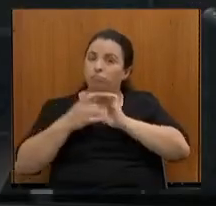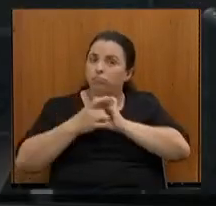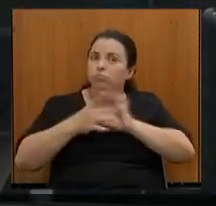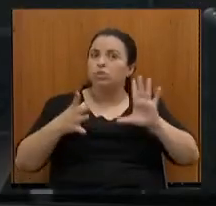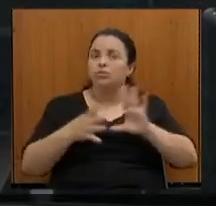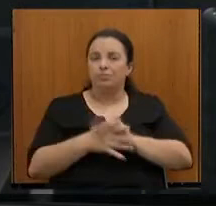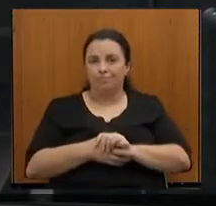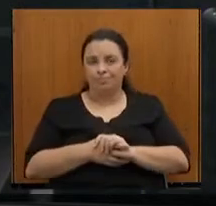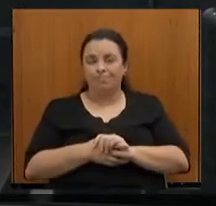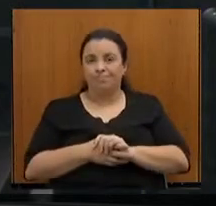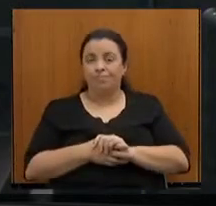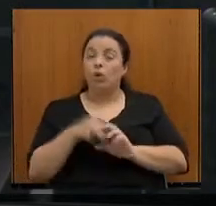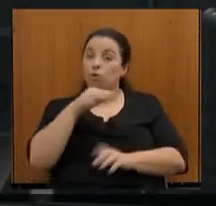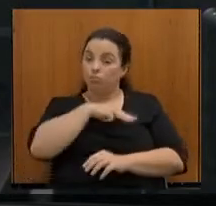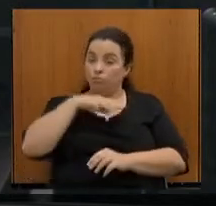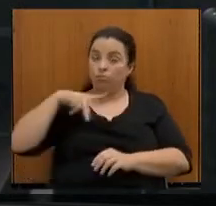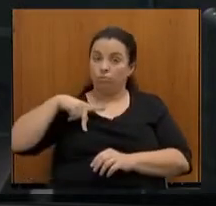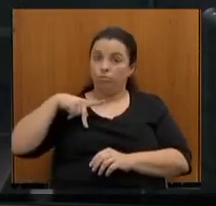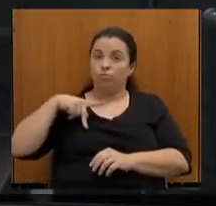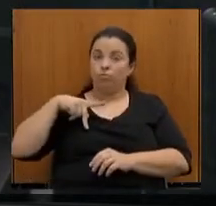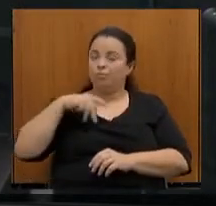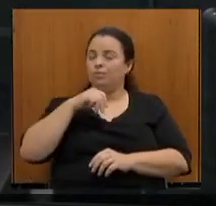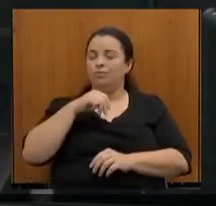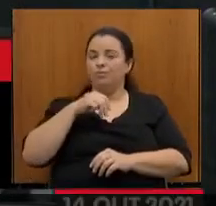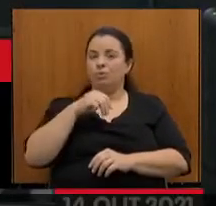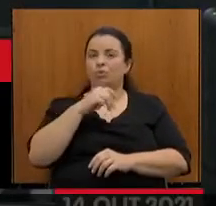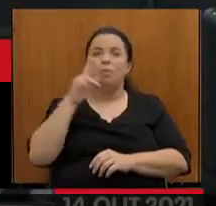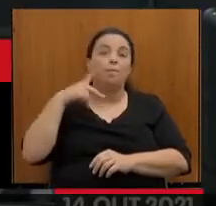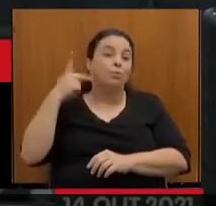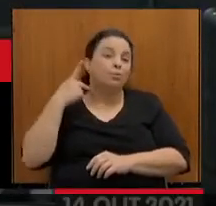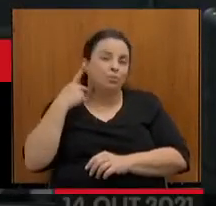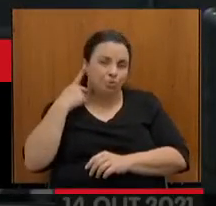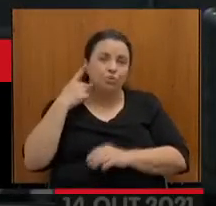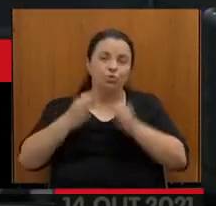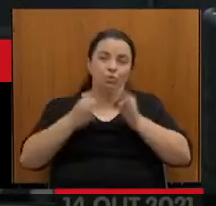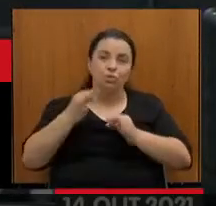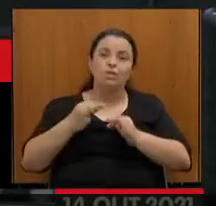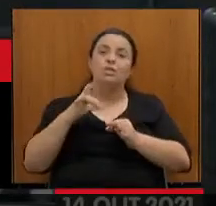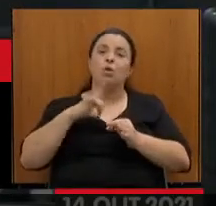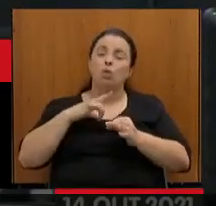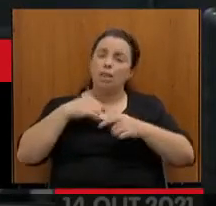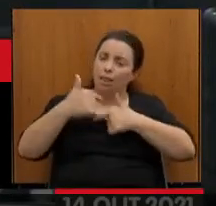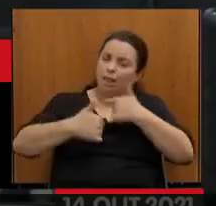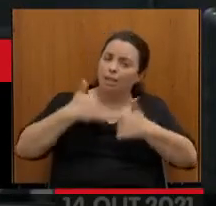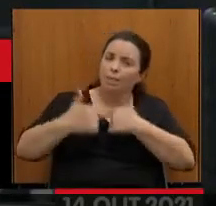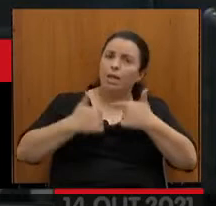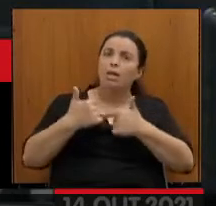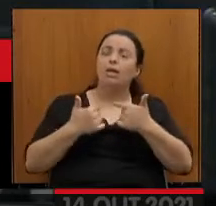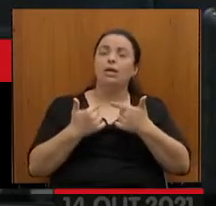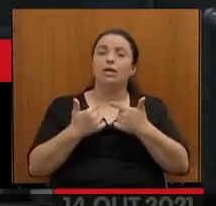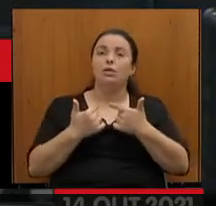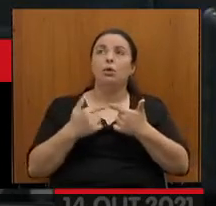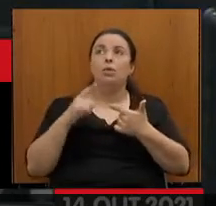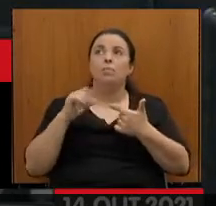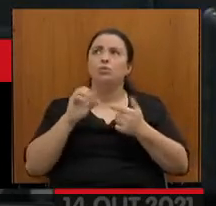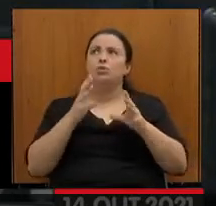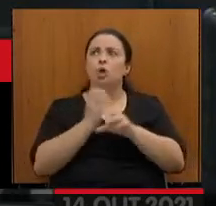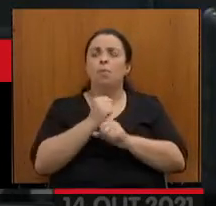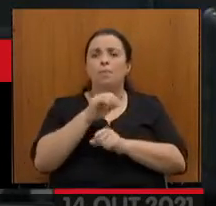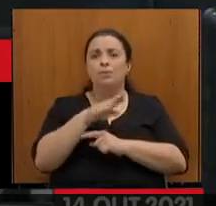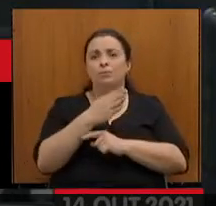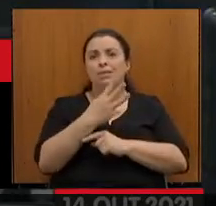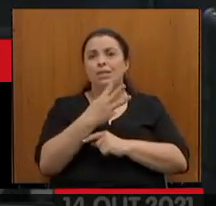Os promotores de justiça estão na ponta, estão nas comarcas trabalhando. Trabalhando somente com saúde, temos aproximadamente